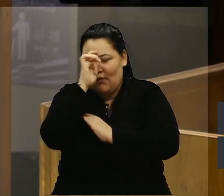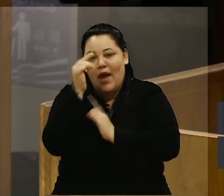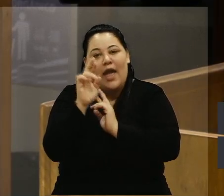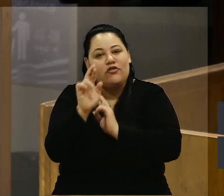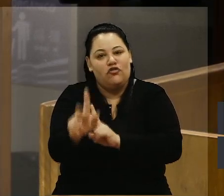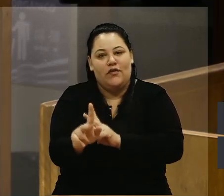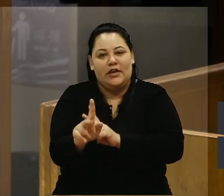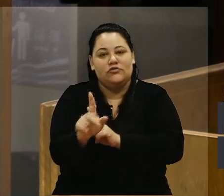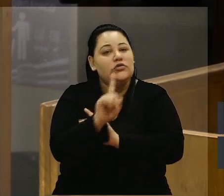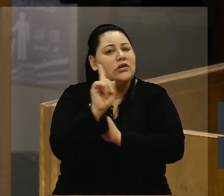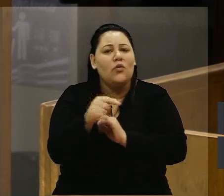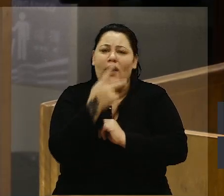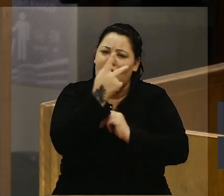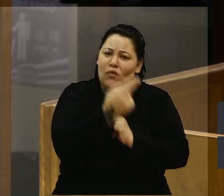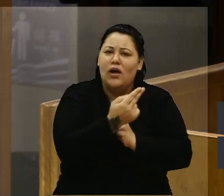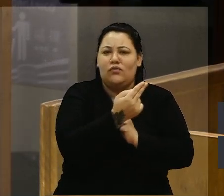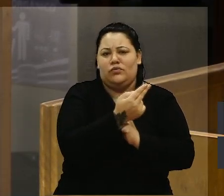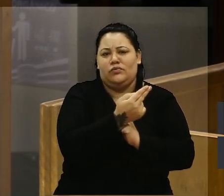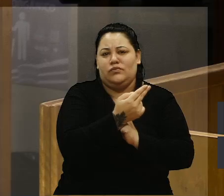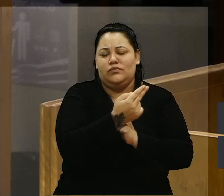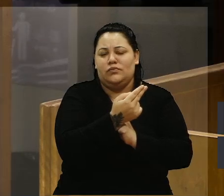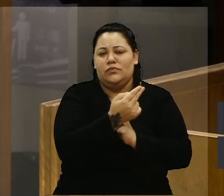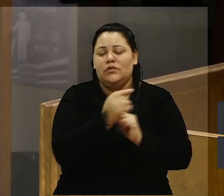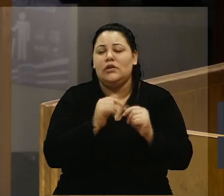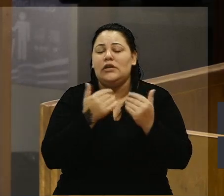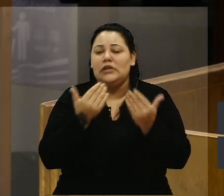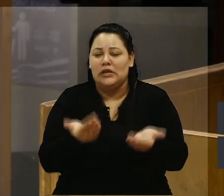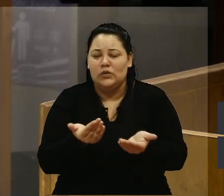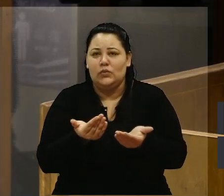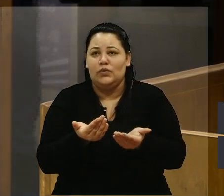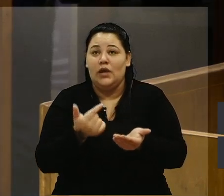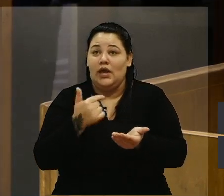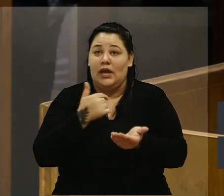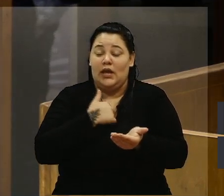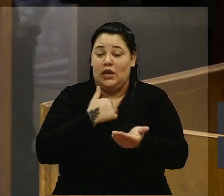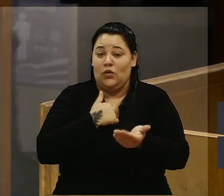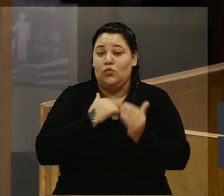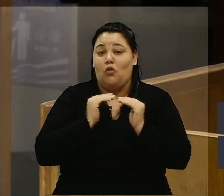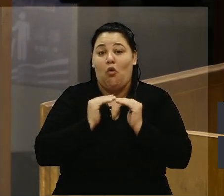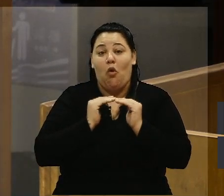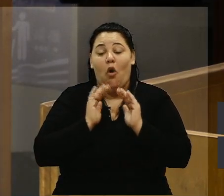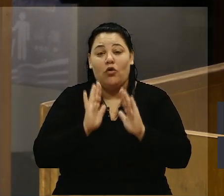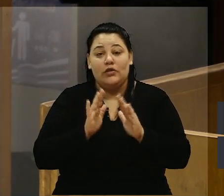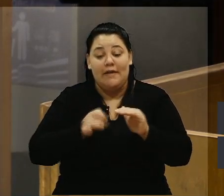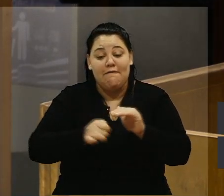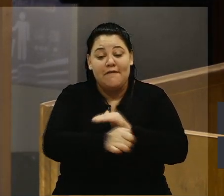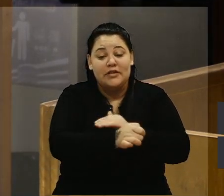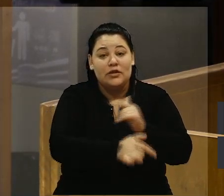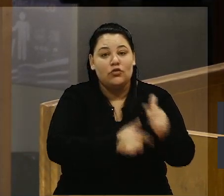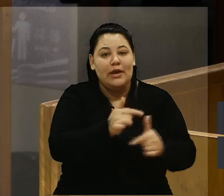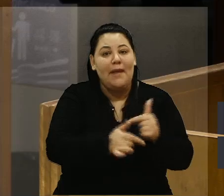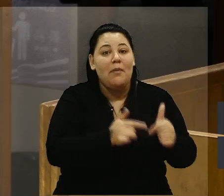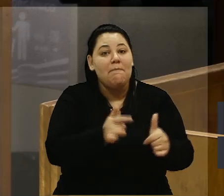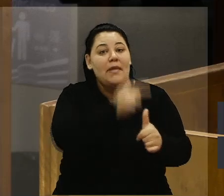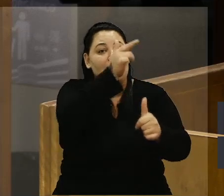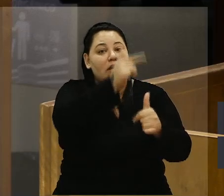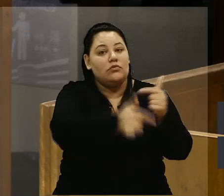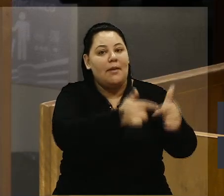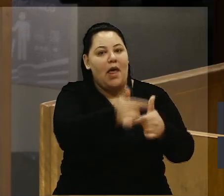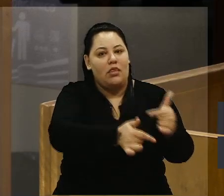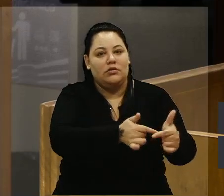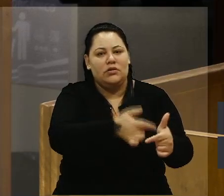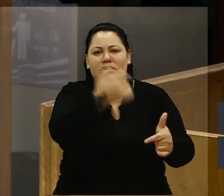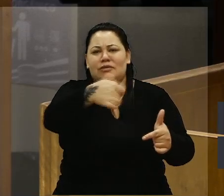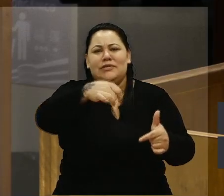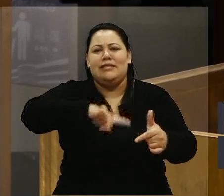que não é o caso, né? Então, assim, eu sou do acordo que se invista nos serviços, primeiramente. Eu não preciso ter um